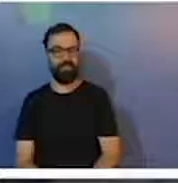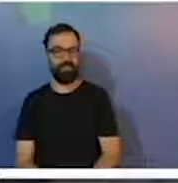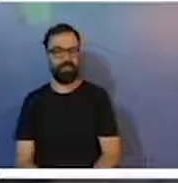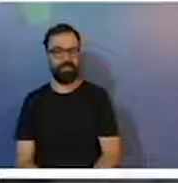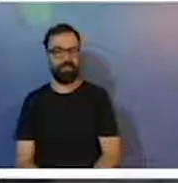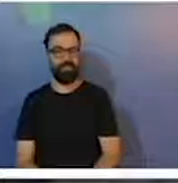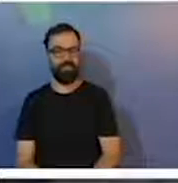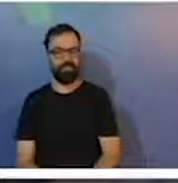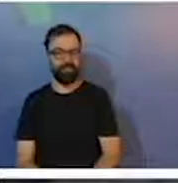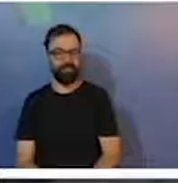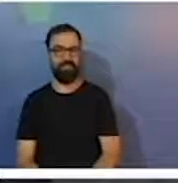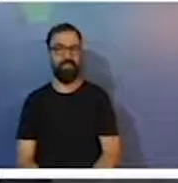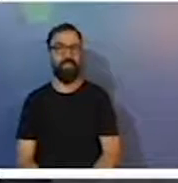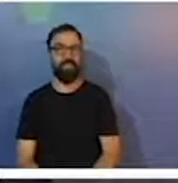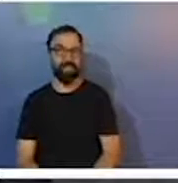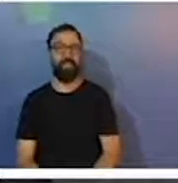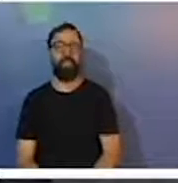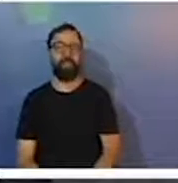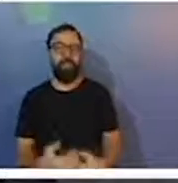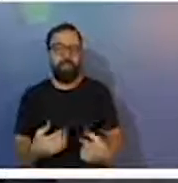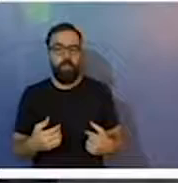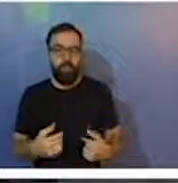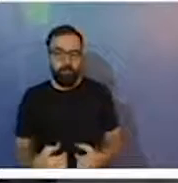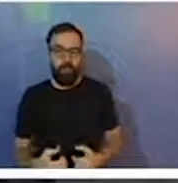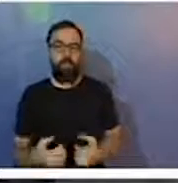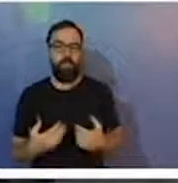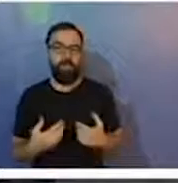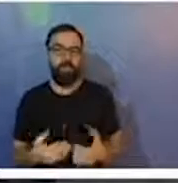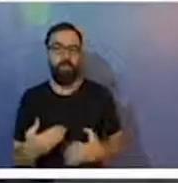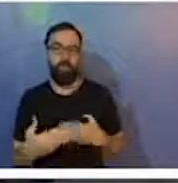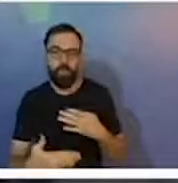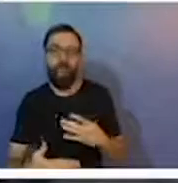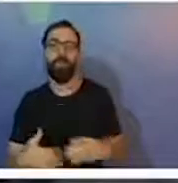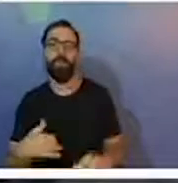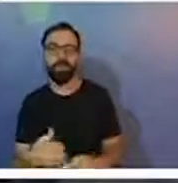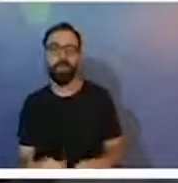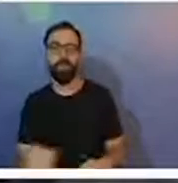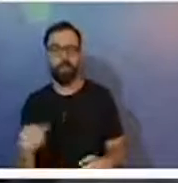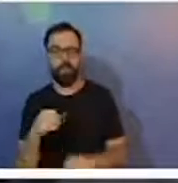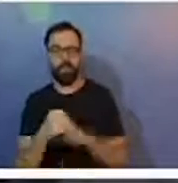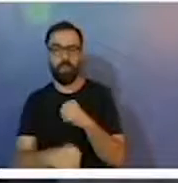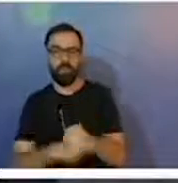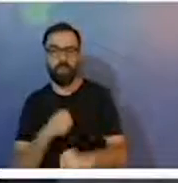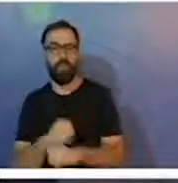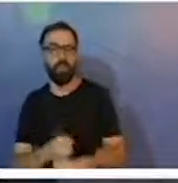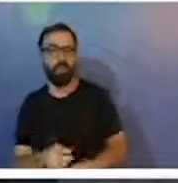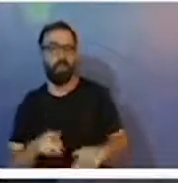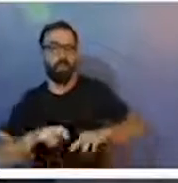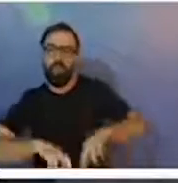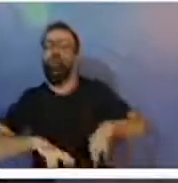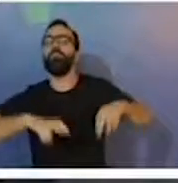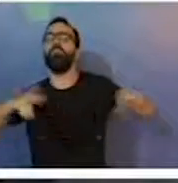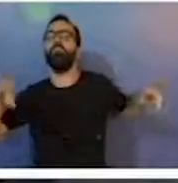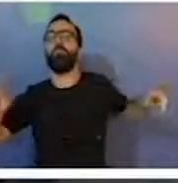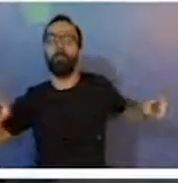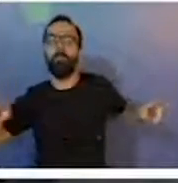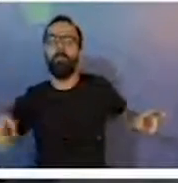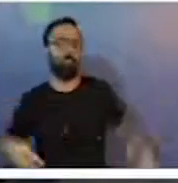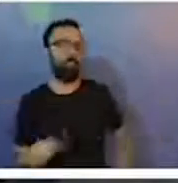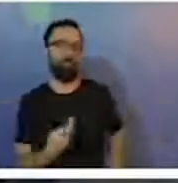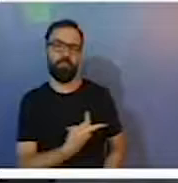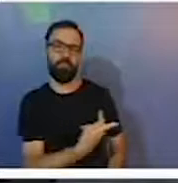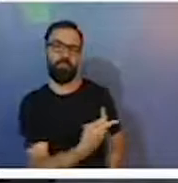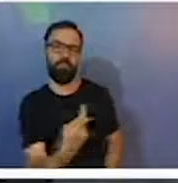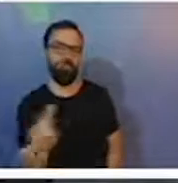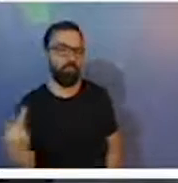nós sabemos tudo que nós já passamos nós sabemos que esse é um ano totalmente diferente onde muitos de